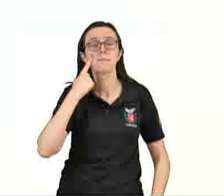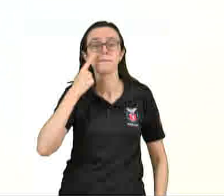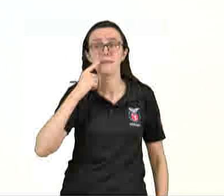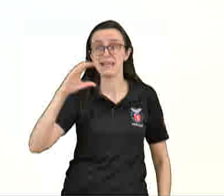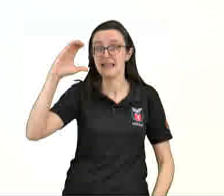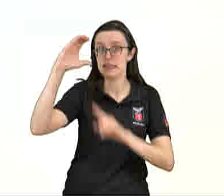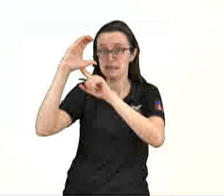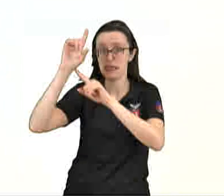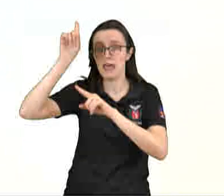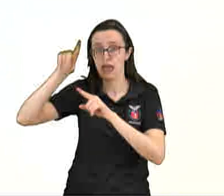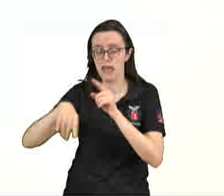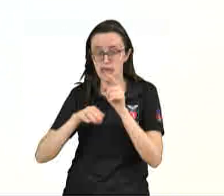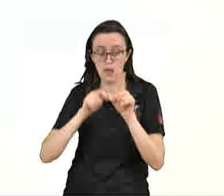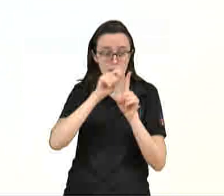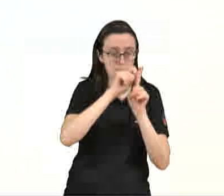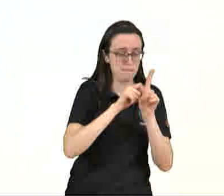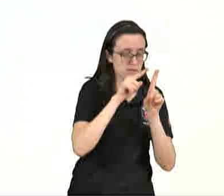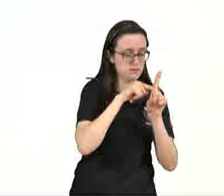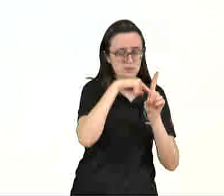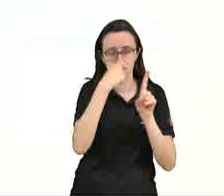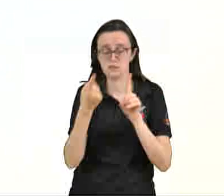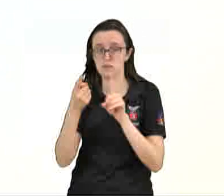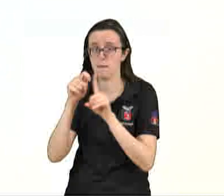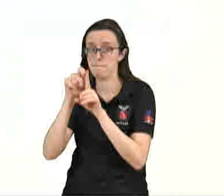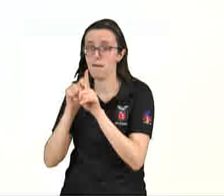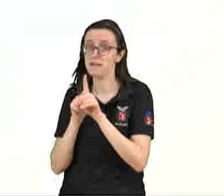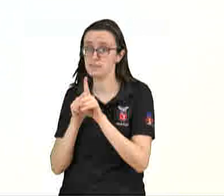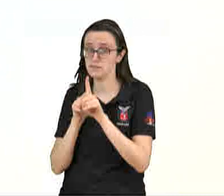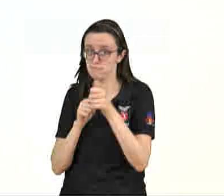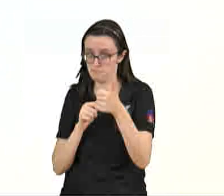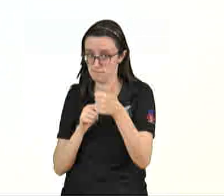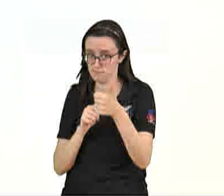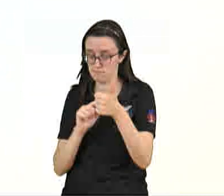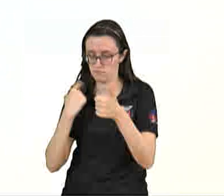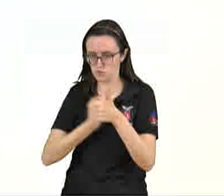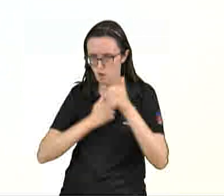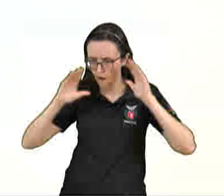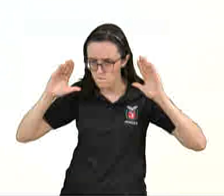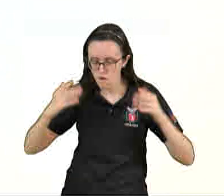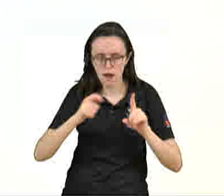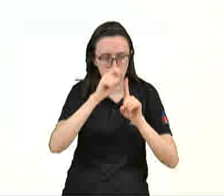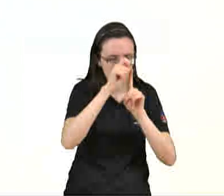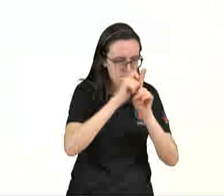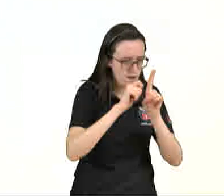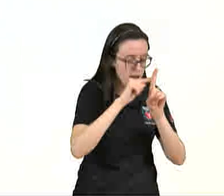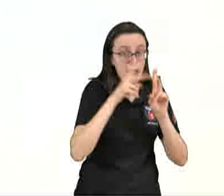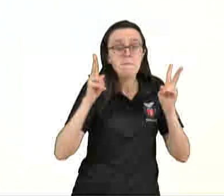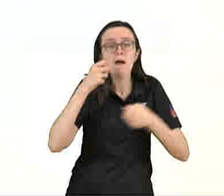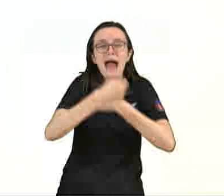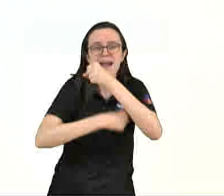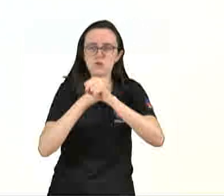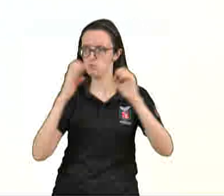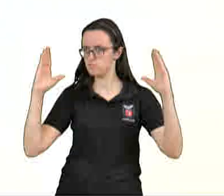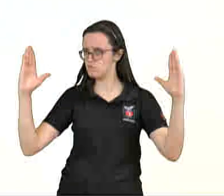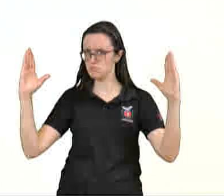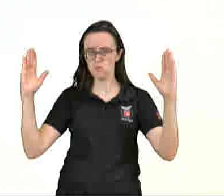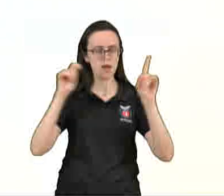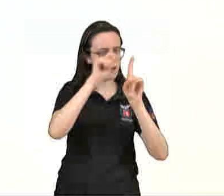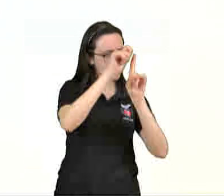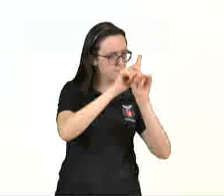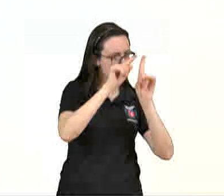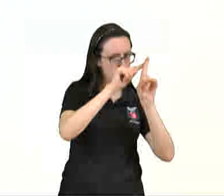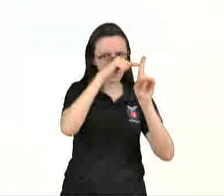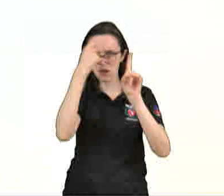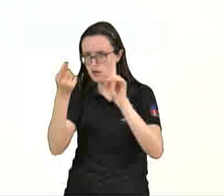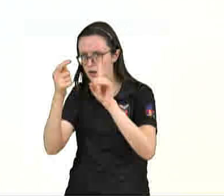a evolução de um mês para o outro. Então, a gente está falando de um mês para o outro dentro do mesmo ano, quando o resultado